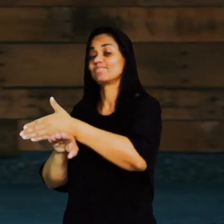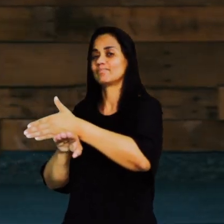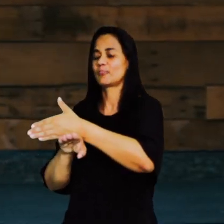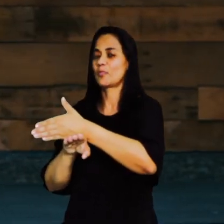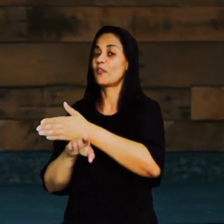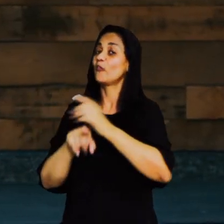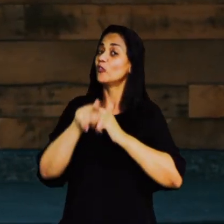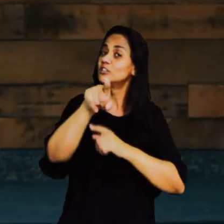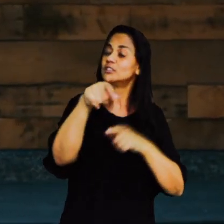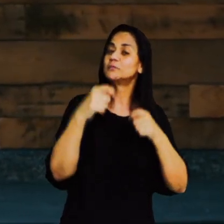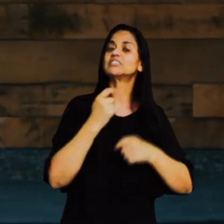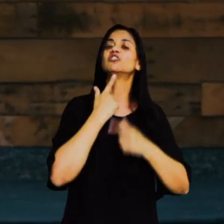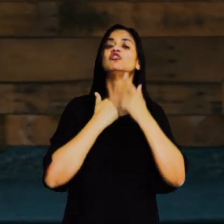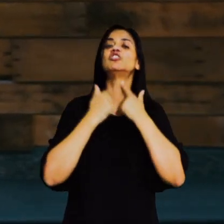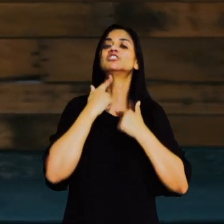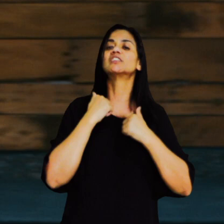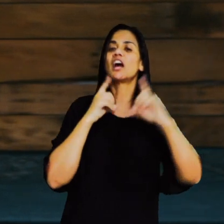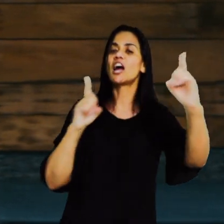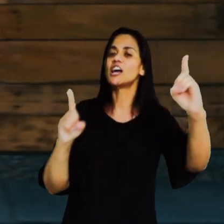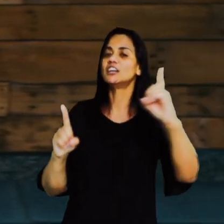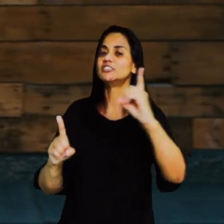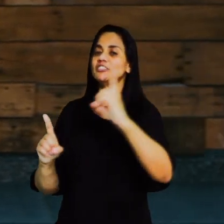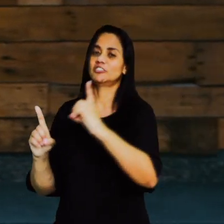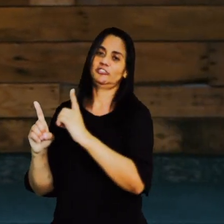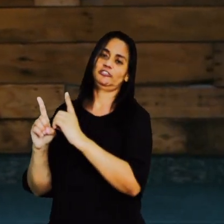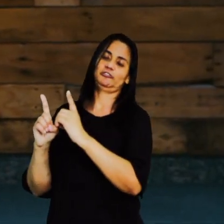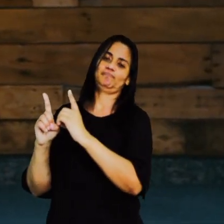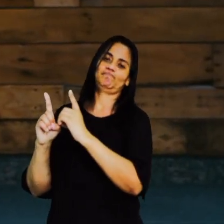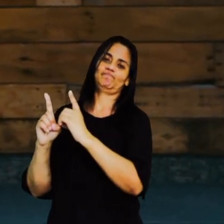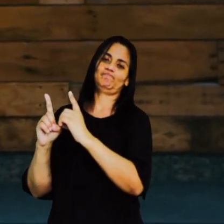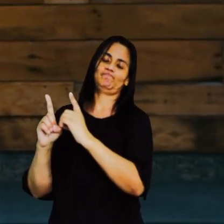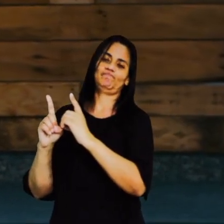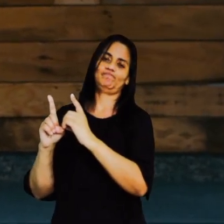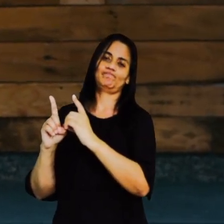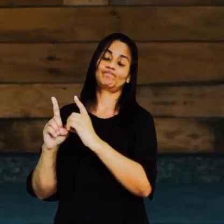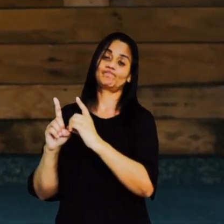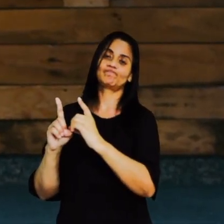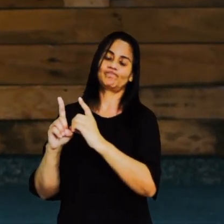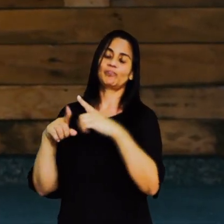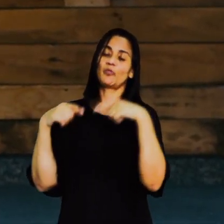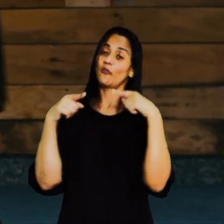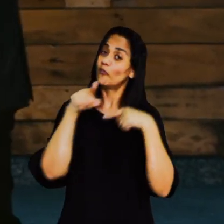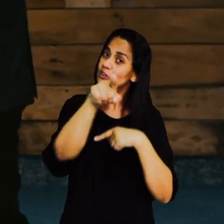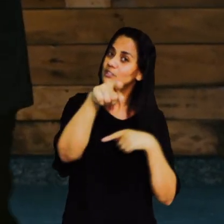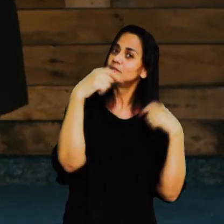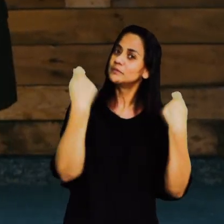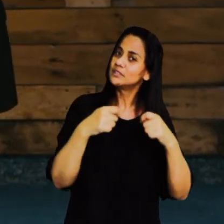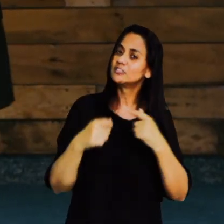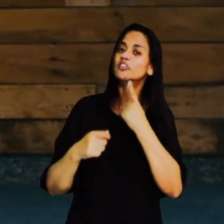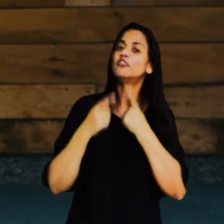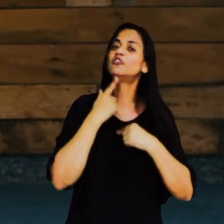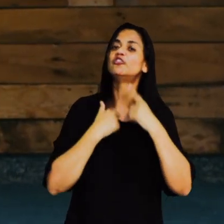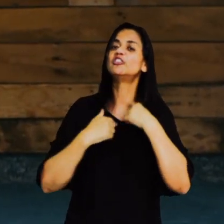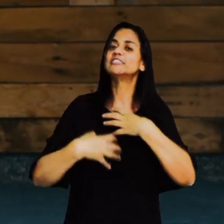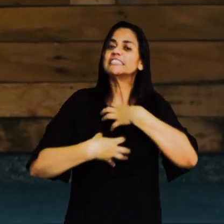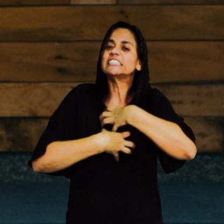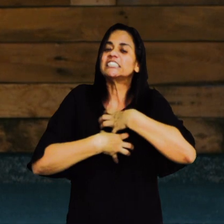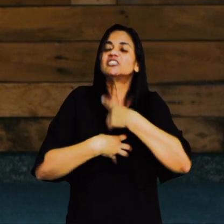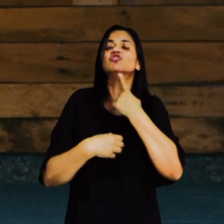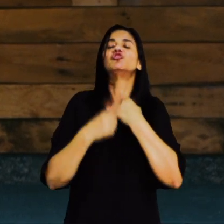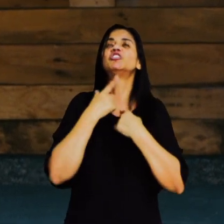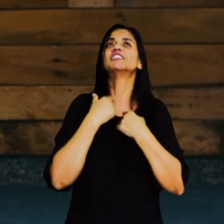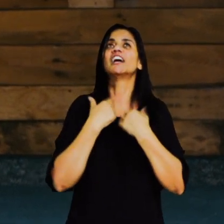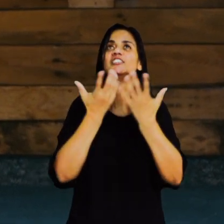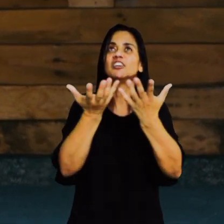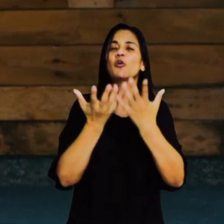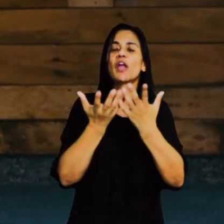A Bíblia fala: cheguemos perto de Deus. Eu preciso querer chegar.